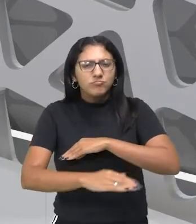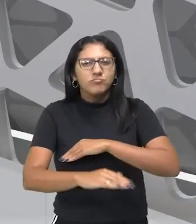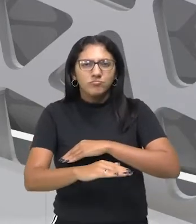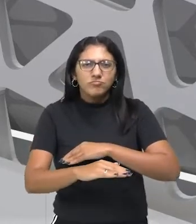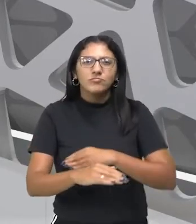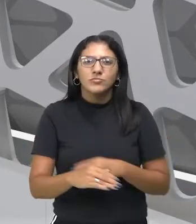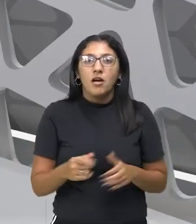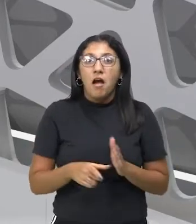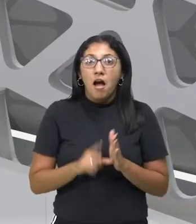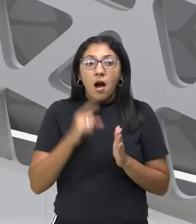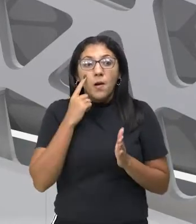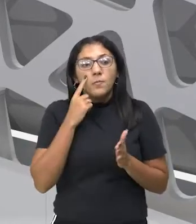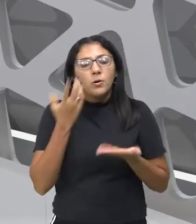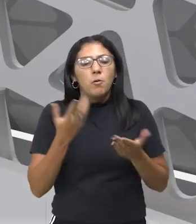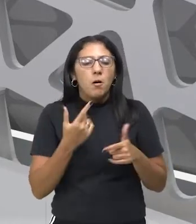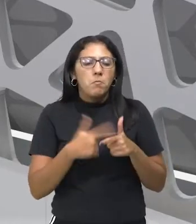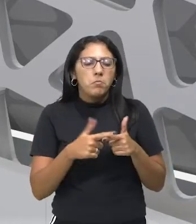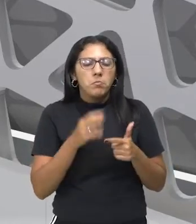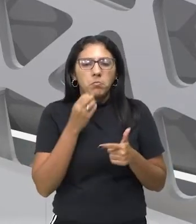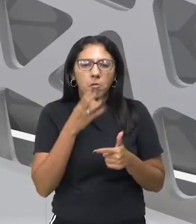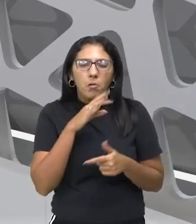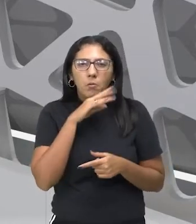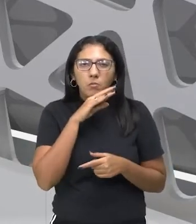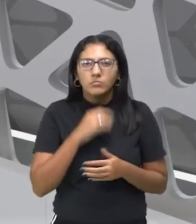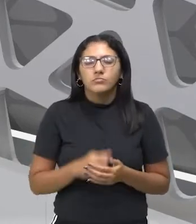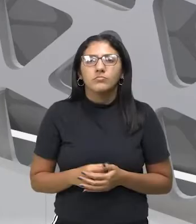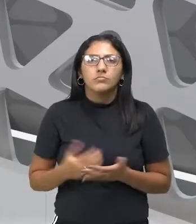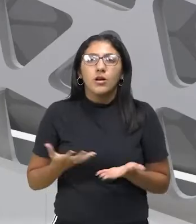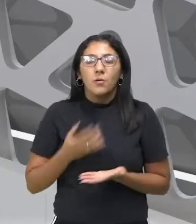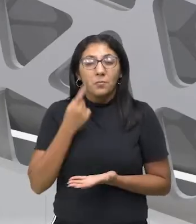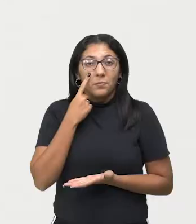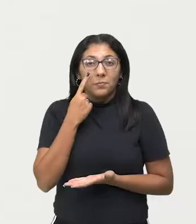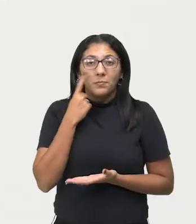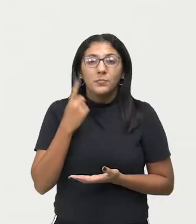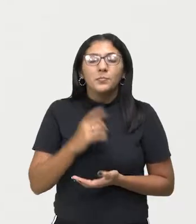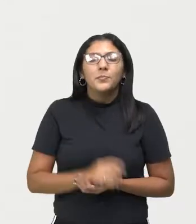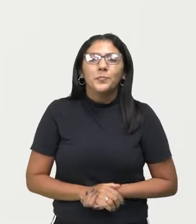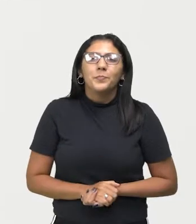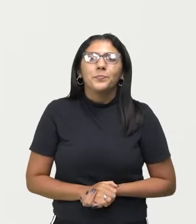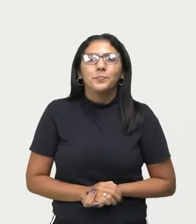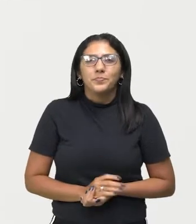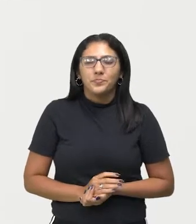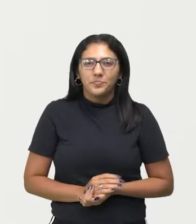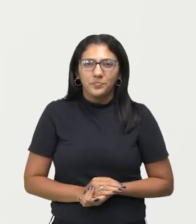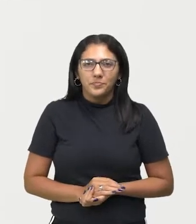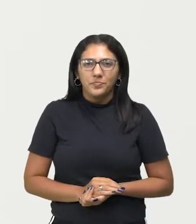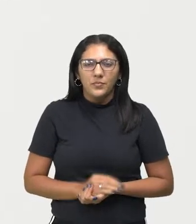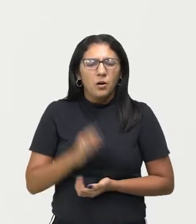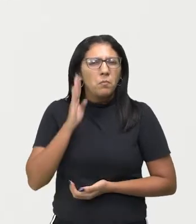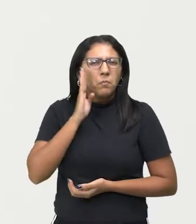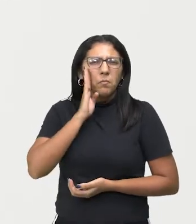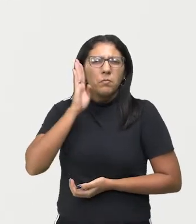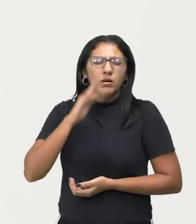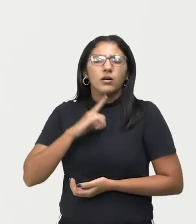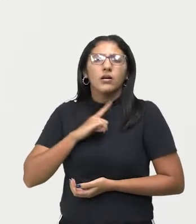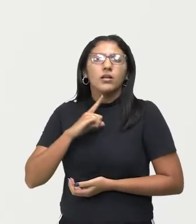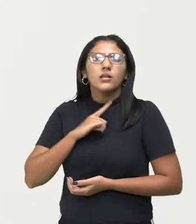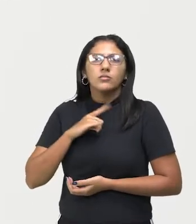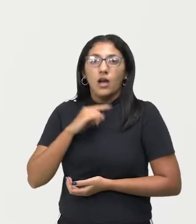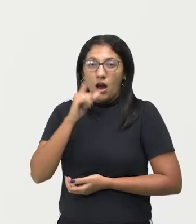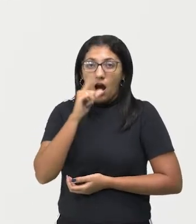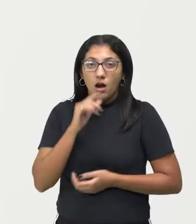para a construção dessas usinas. E quais são? A gente vai verificar agora. Então, a gente tem que o elemento principal é que